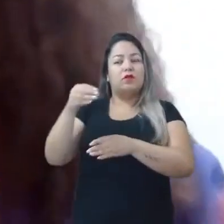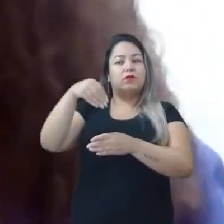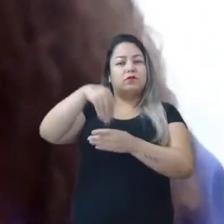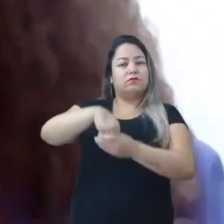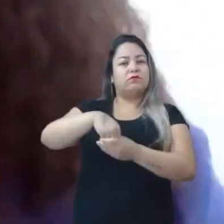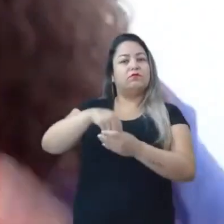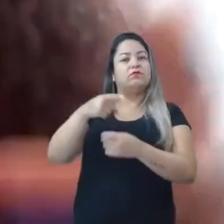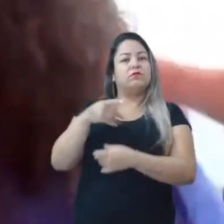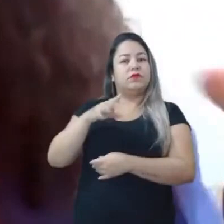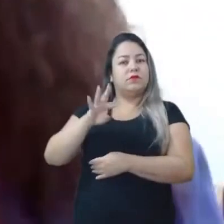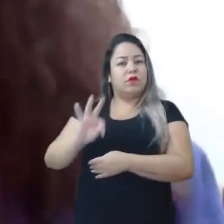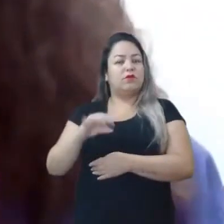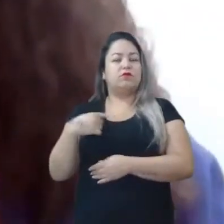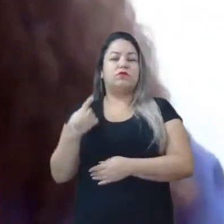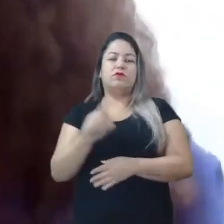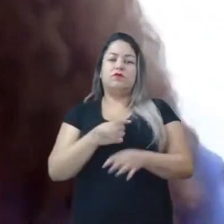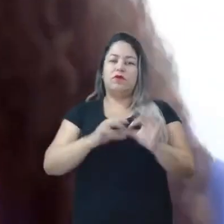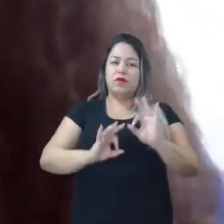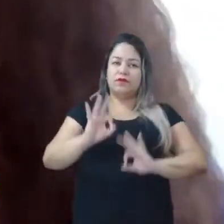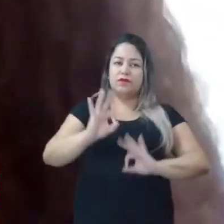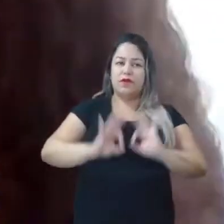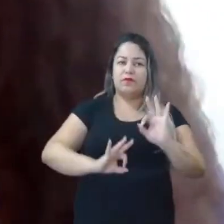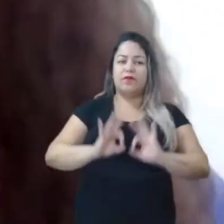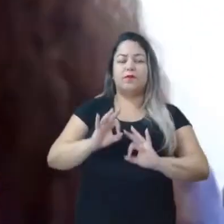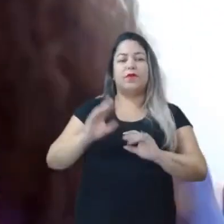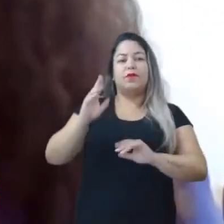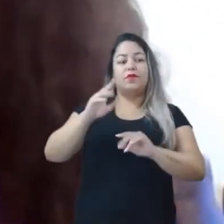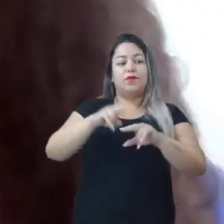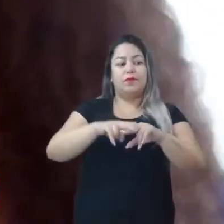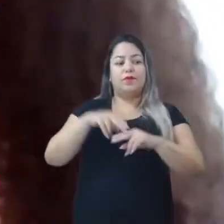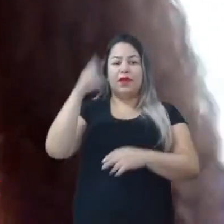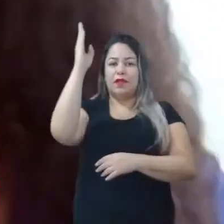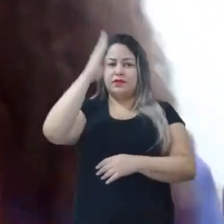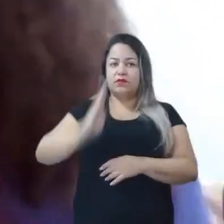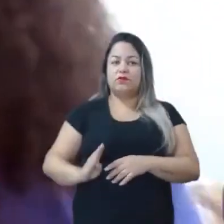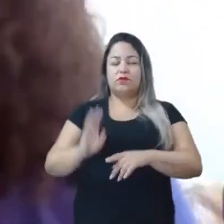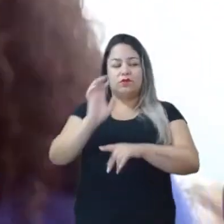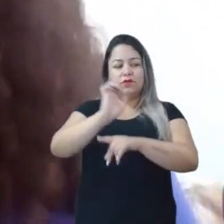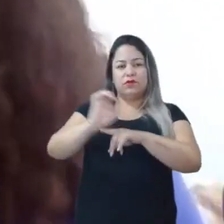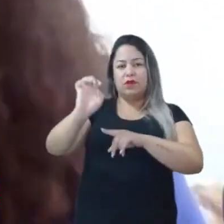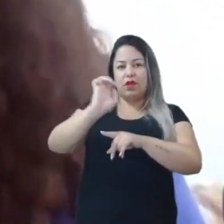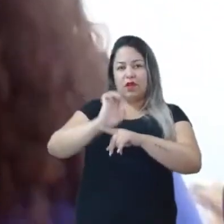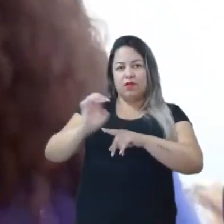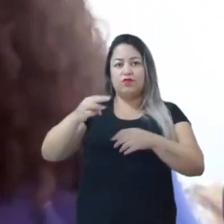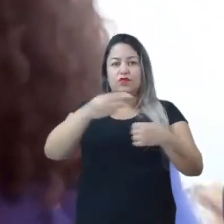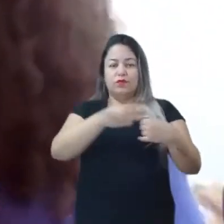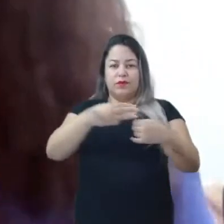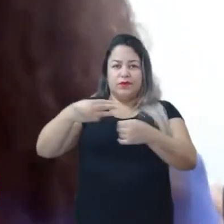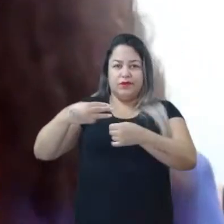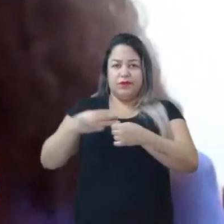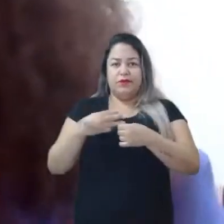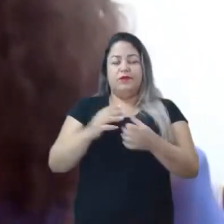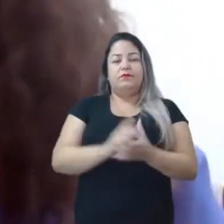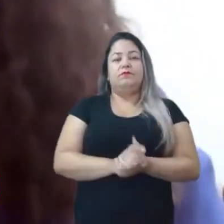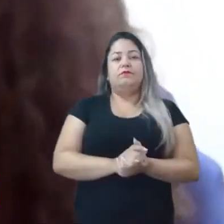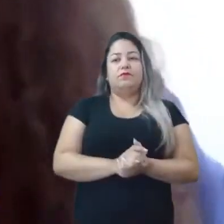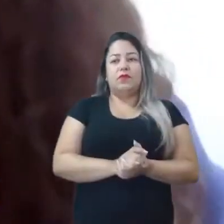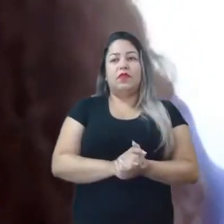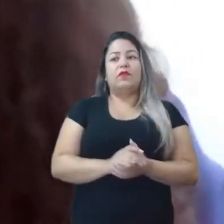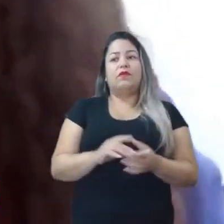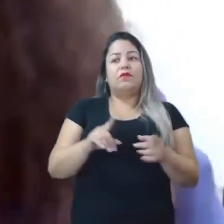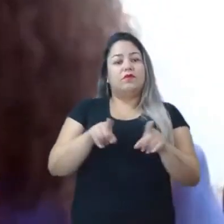essa condição da gente se organizar pelo Brasil, nos estados, nos municípios, através